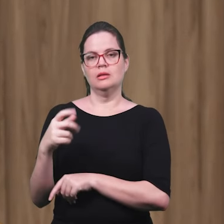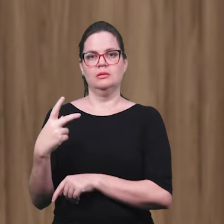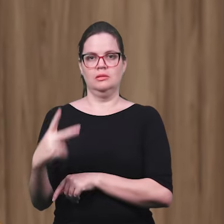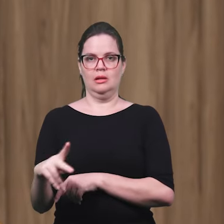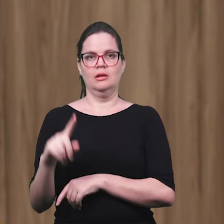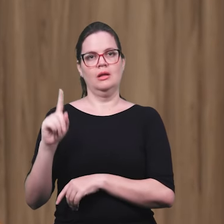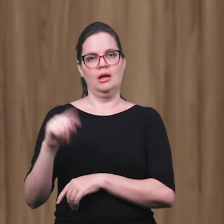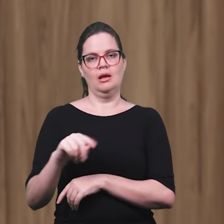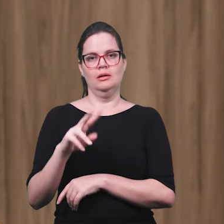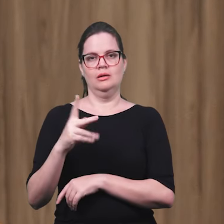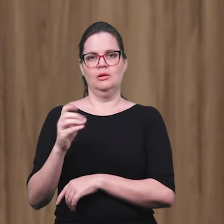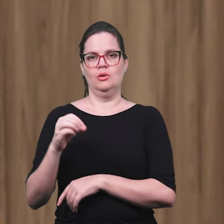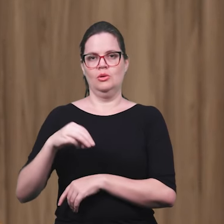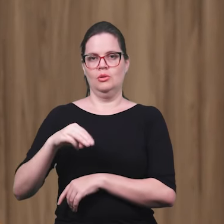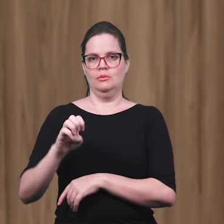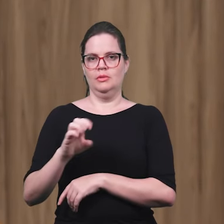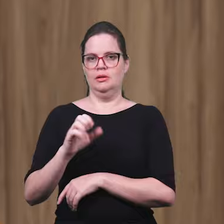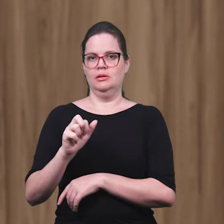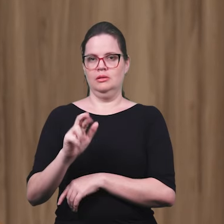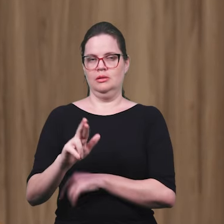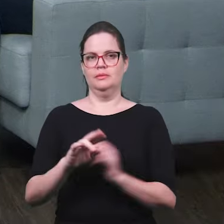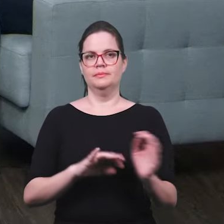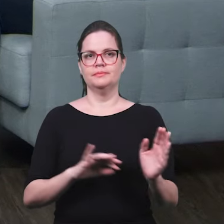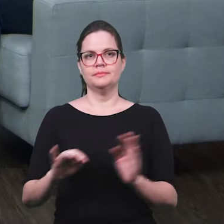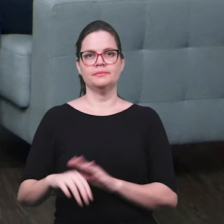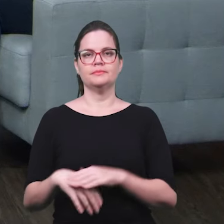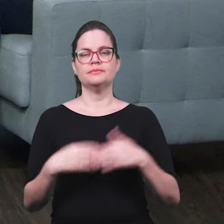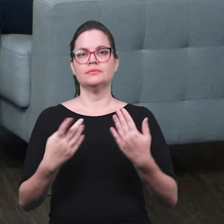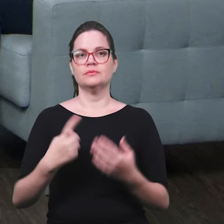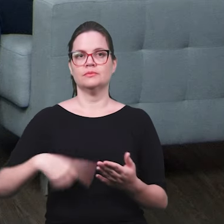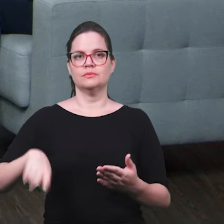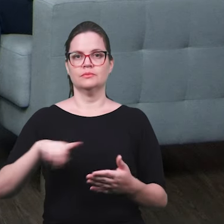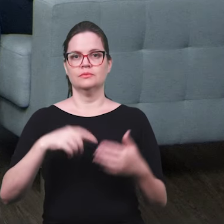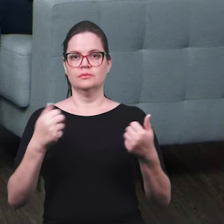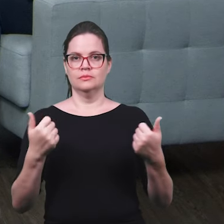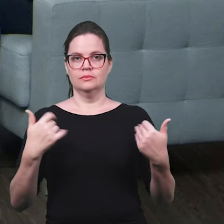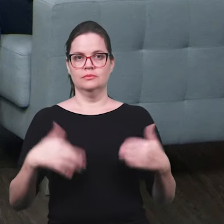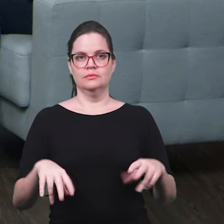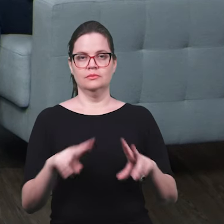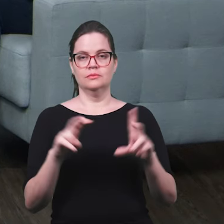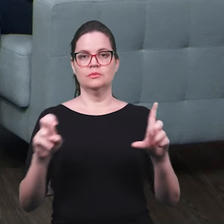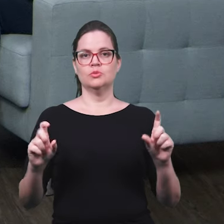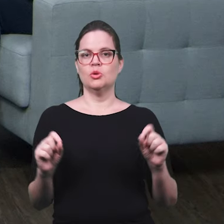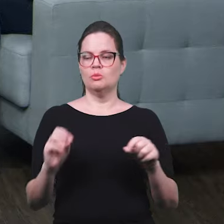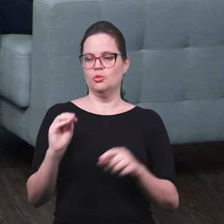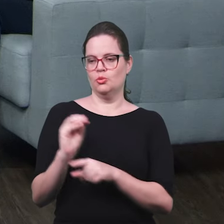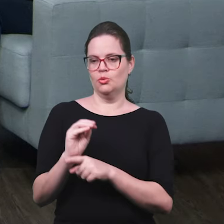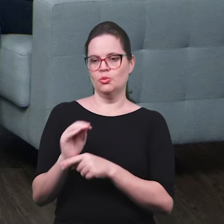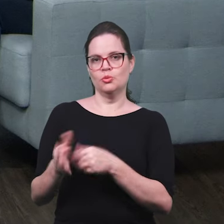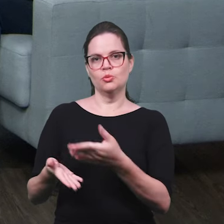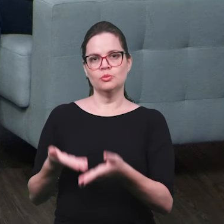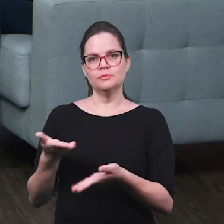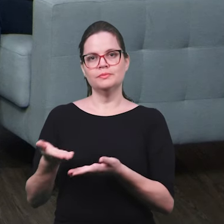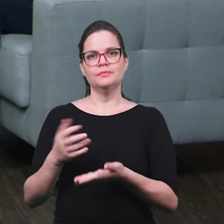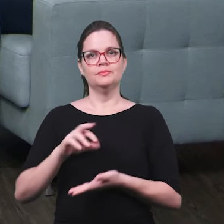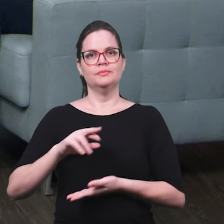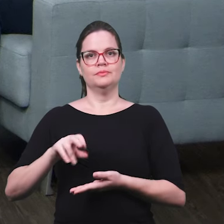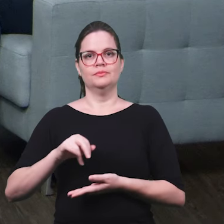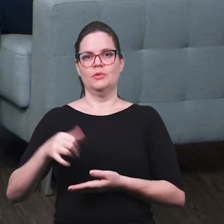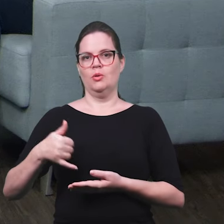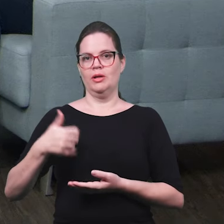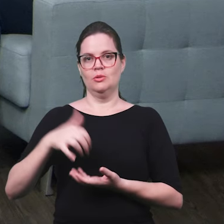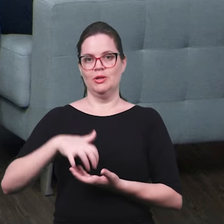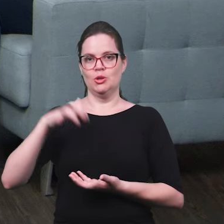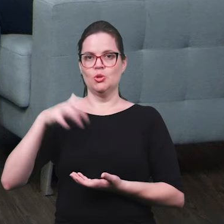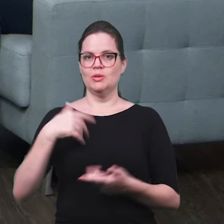Então, basicamente, essa é a home care. Certo. Então, quando a gente fala desse cuidado que você deixou bem claro aqui, nós não estamos